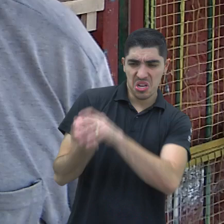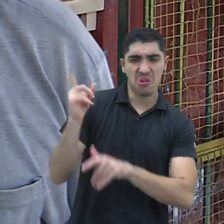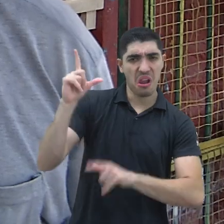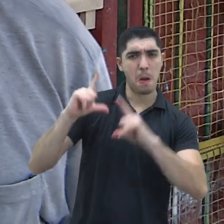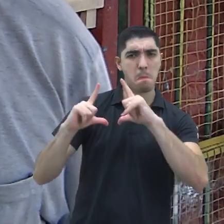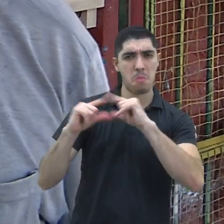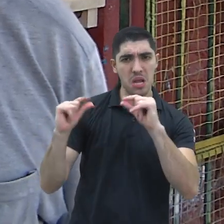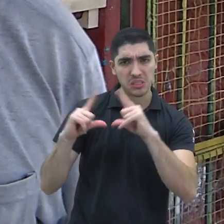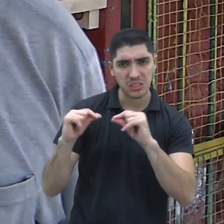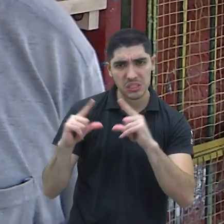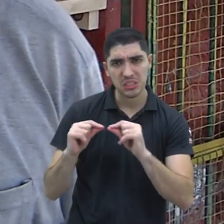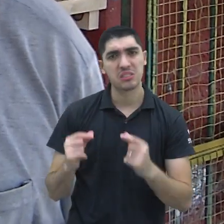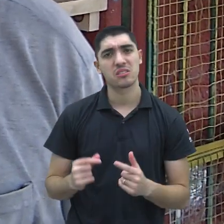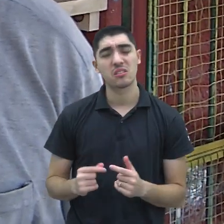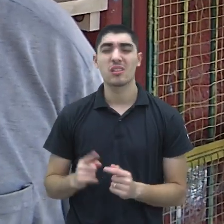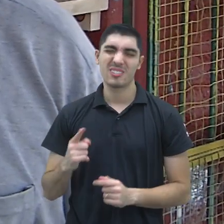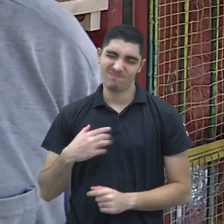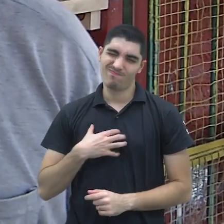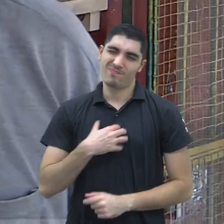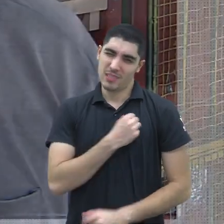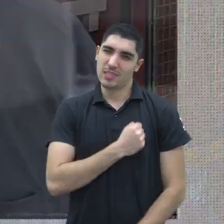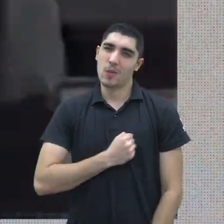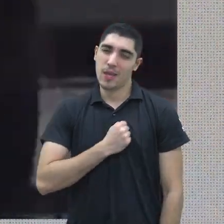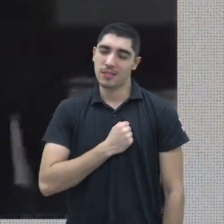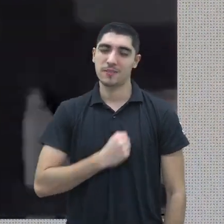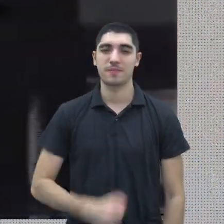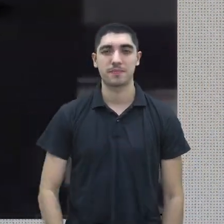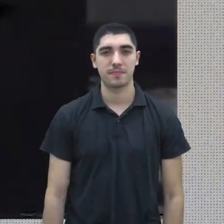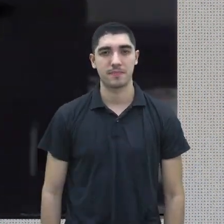Brasília e deixou saudades.